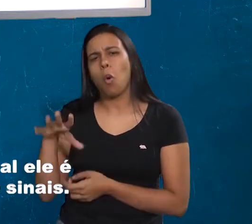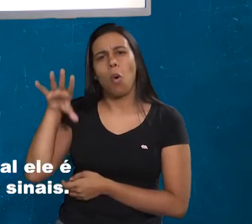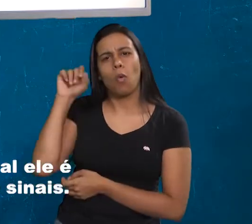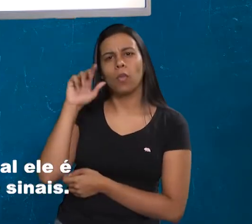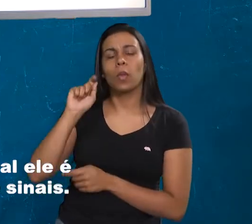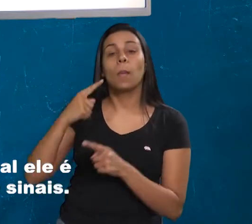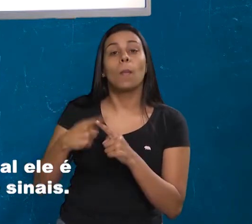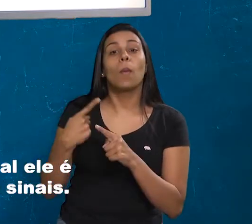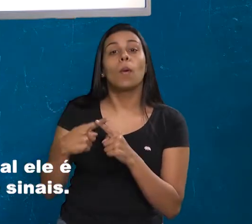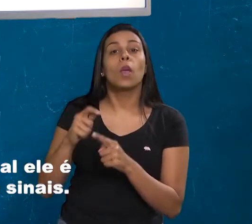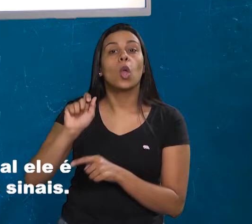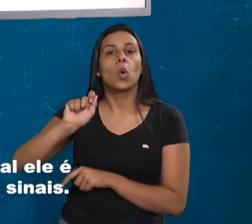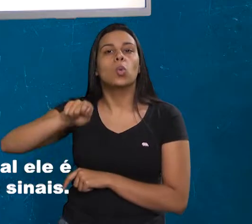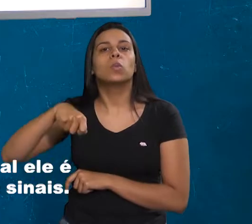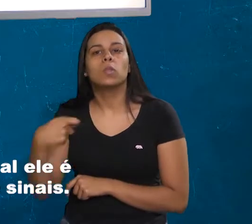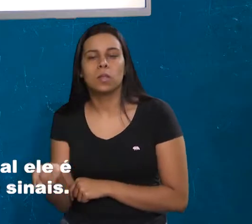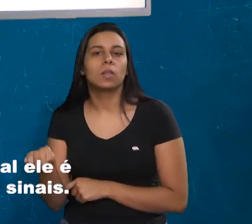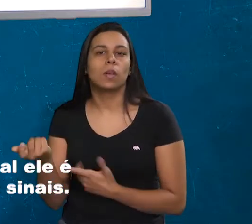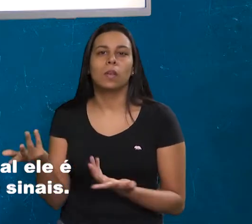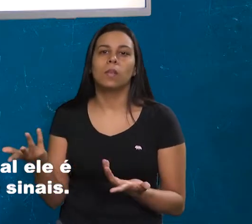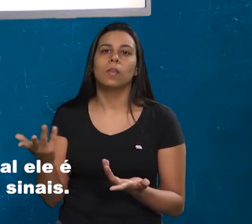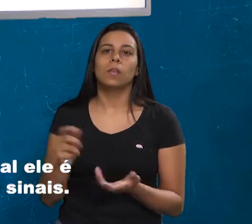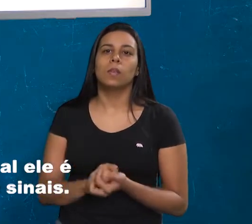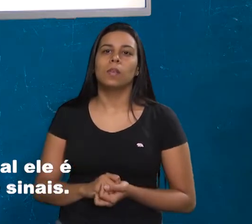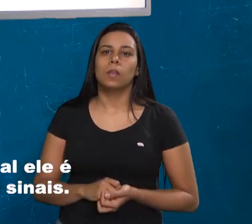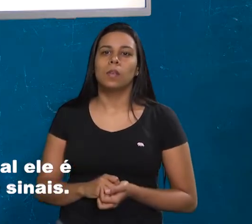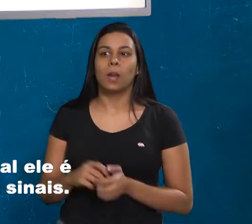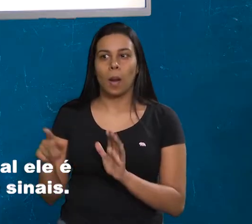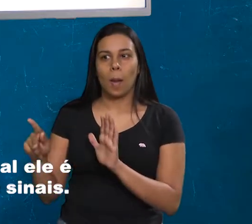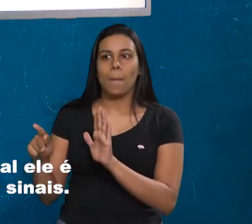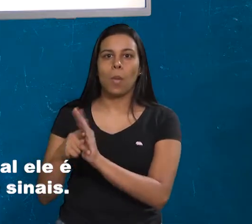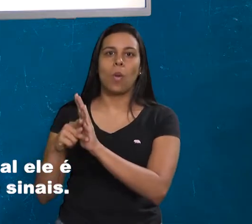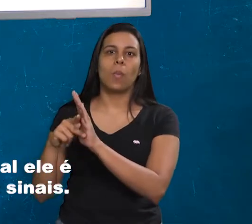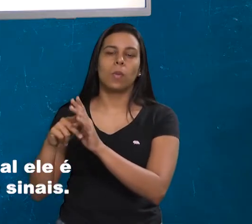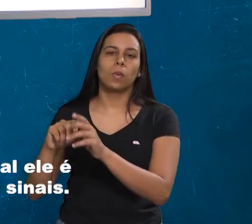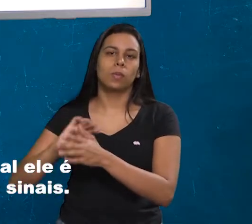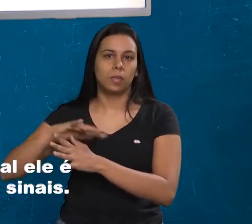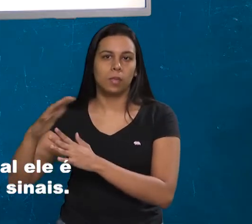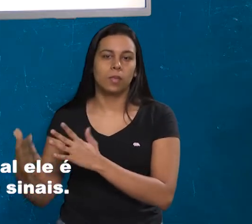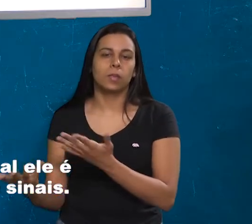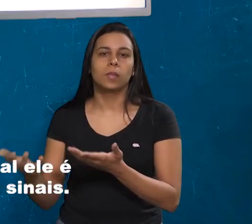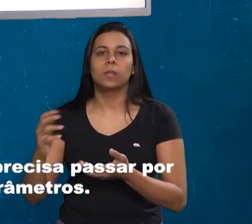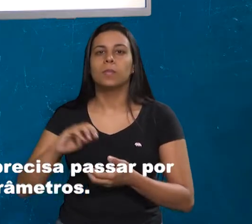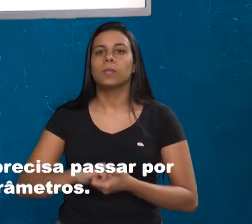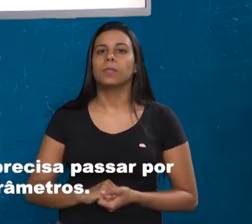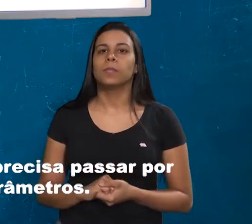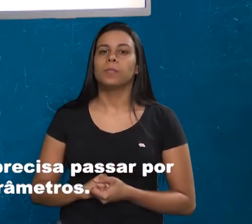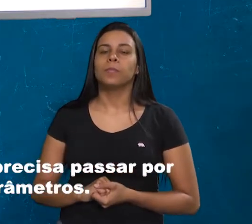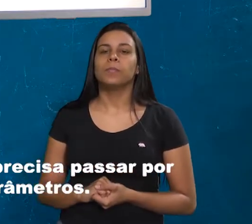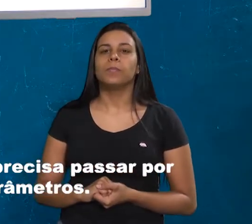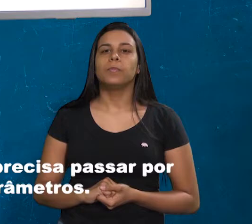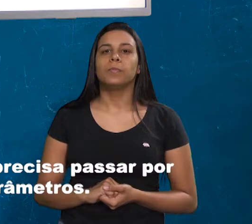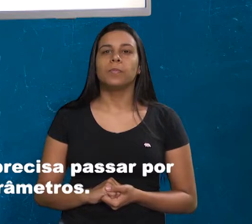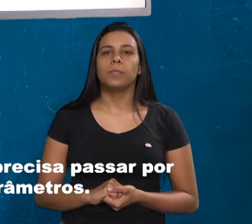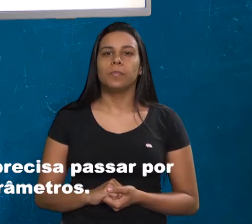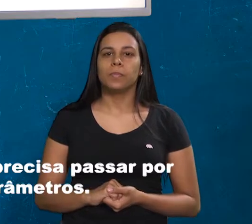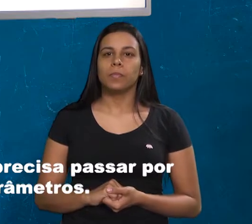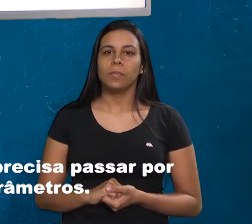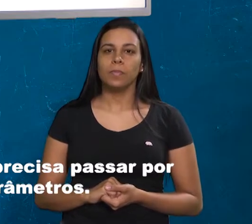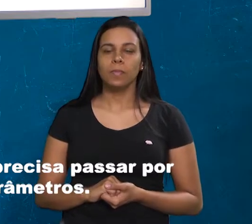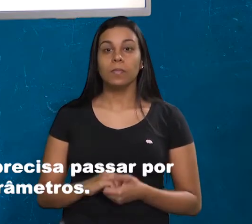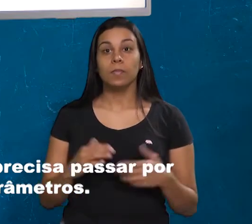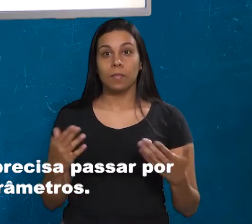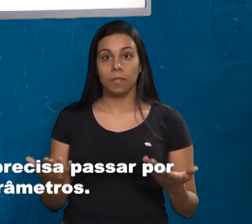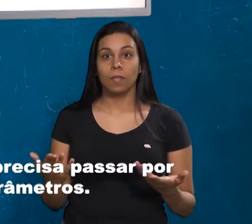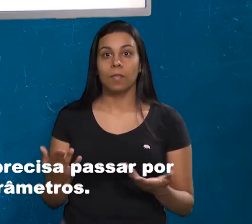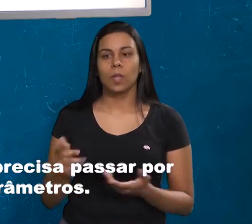sinal ele é realmente registrado a partir da língua de sinais. E aí, para